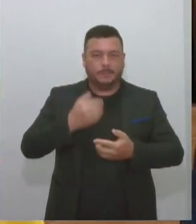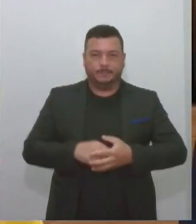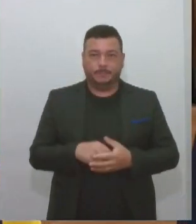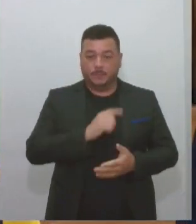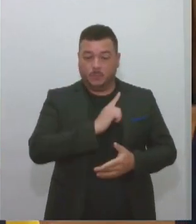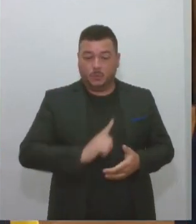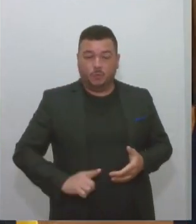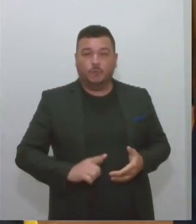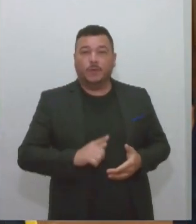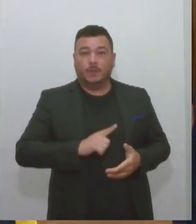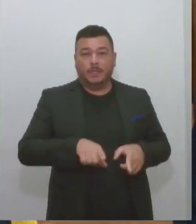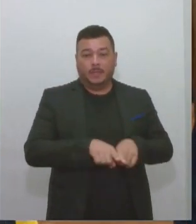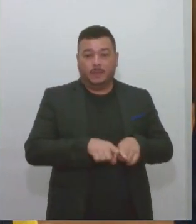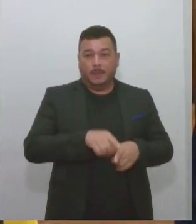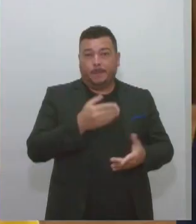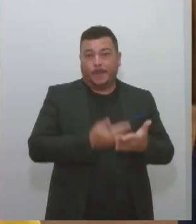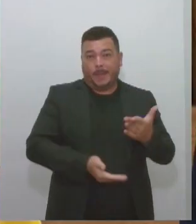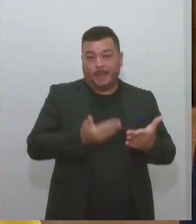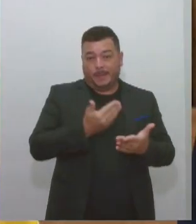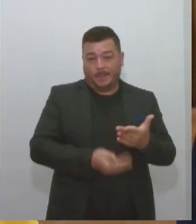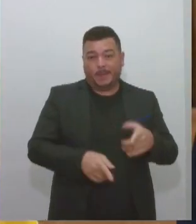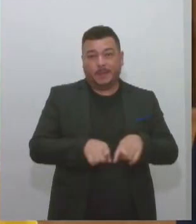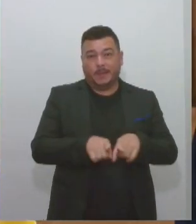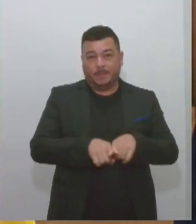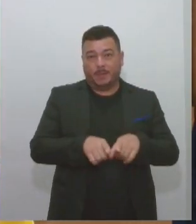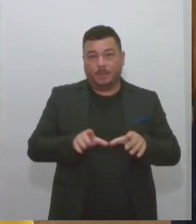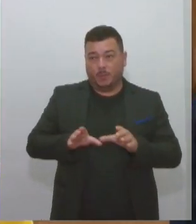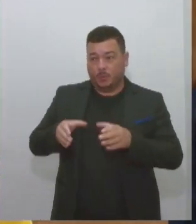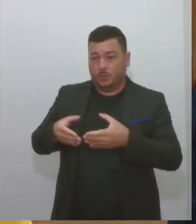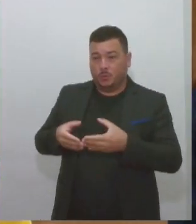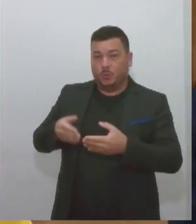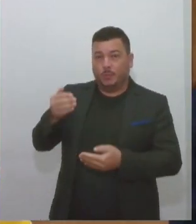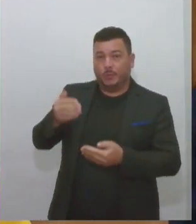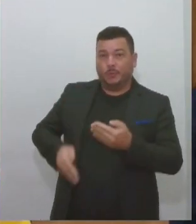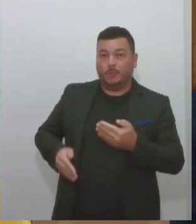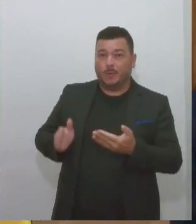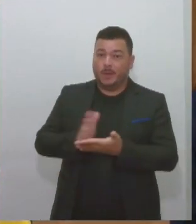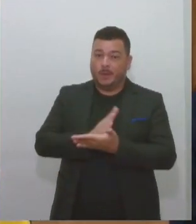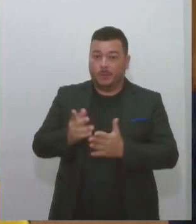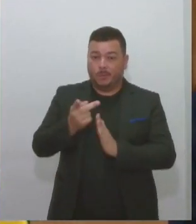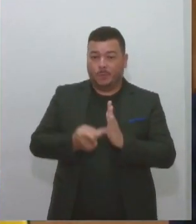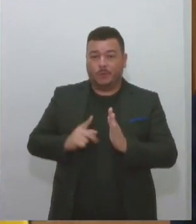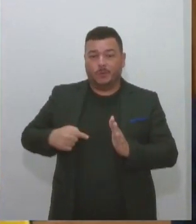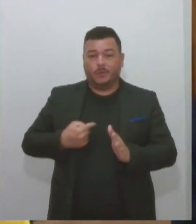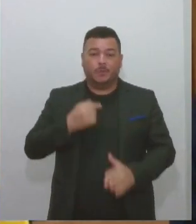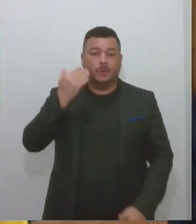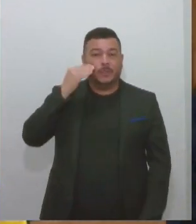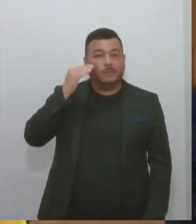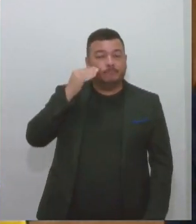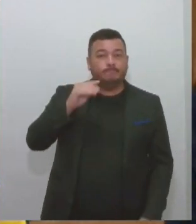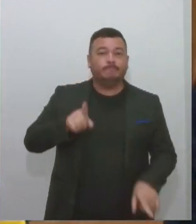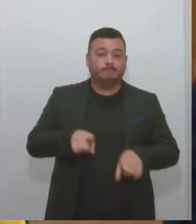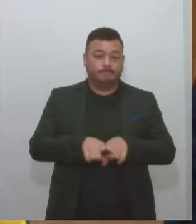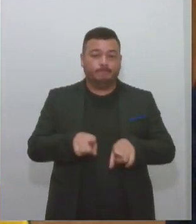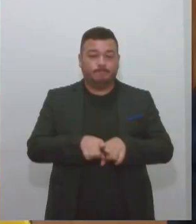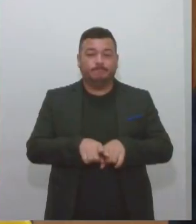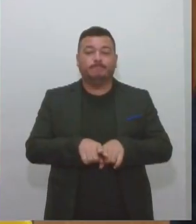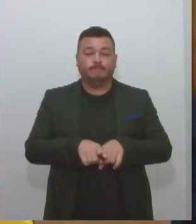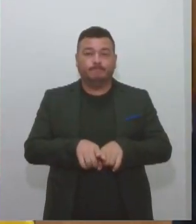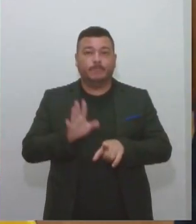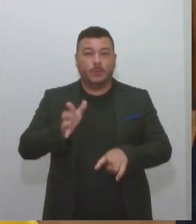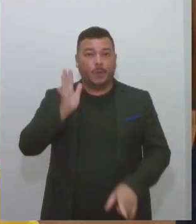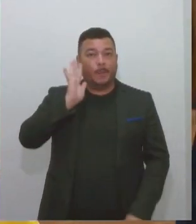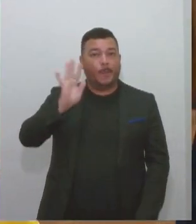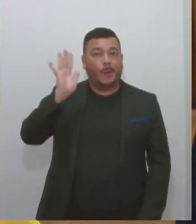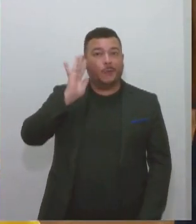algumas derrotas por conta disso, que a própria oposição questiona sobre alguns projetos, nós entendemos que ele seria, e já imaginou se vai,